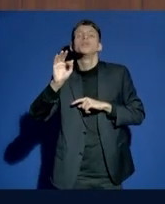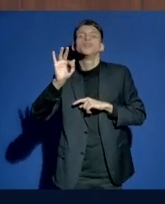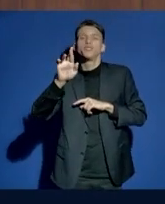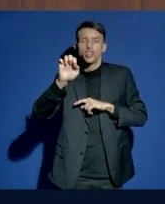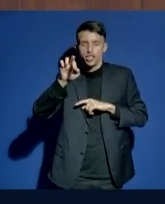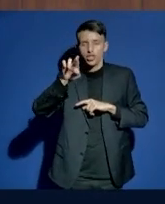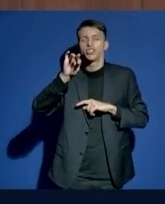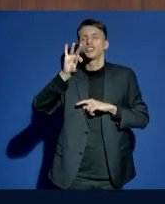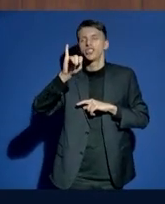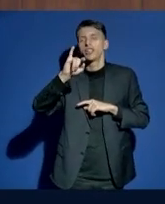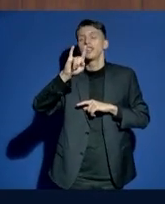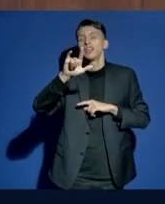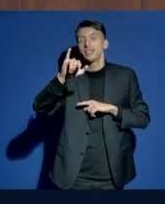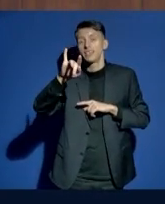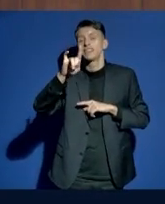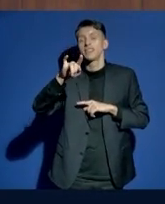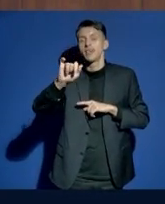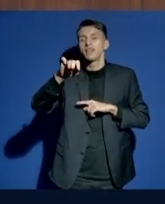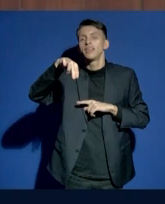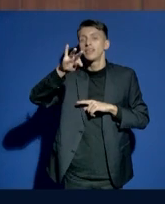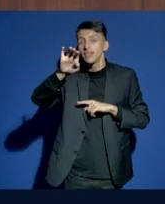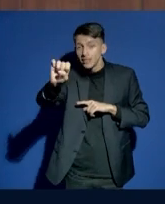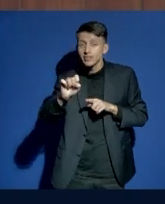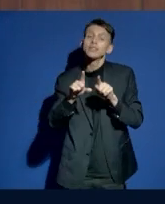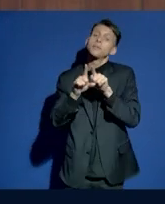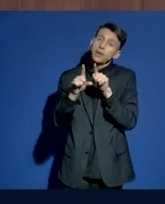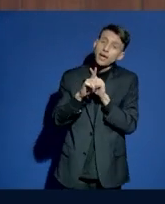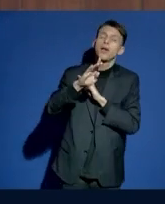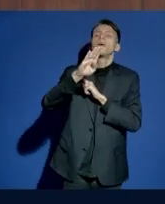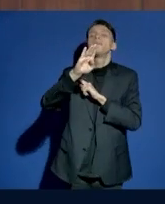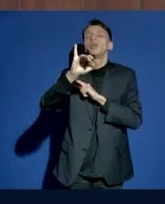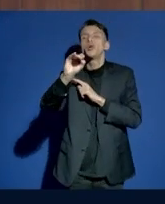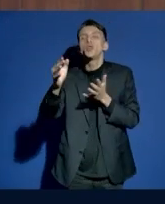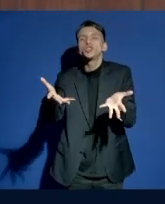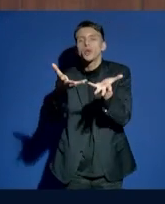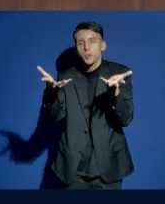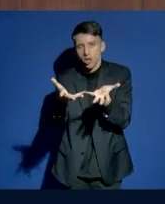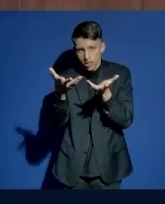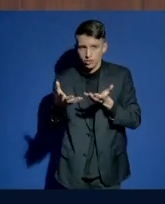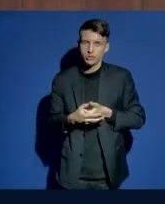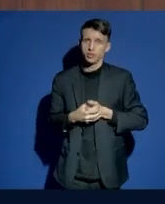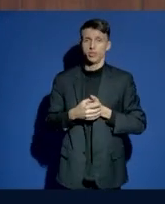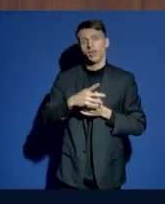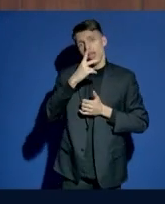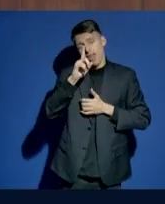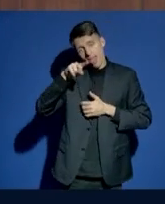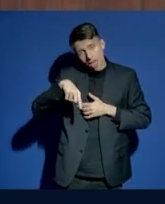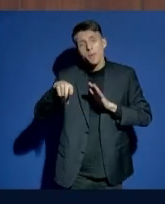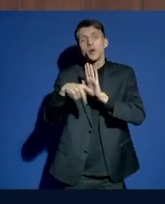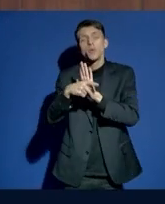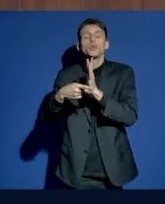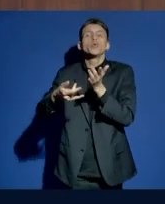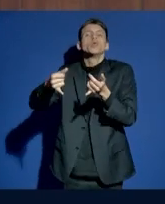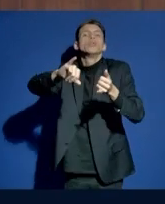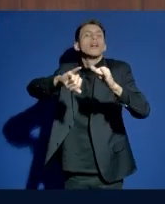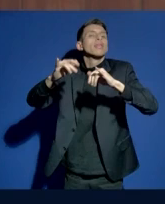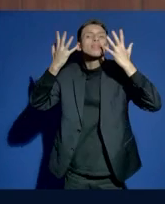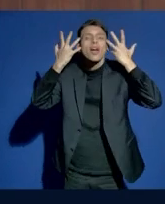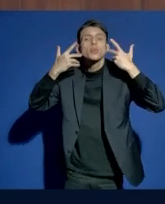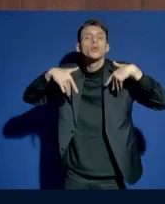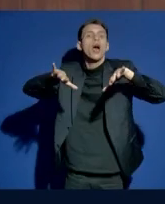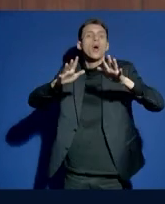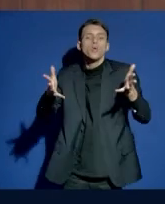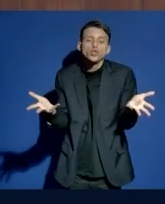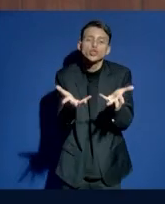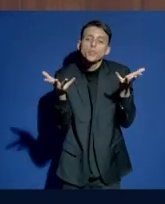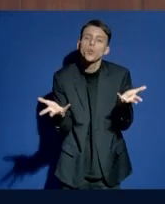biofertilizantes e temos os bioestimulantes. Os bioestimulantes, basicamente, são substâncias naturais que estimulam o crescimento das